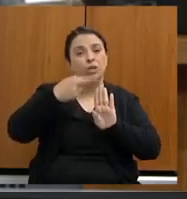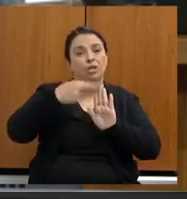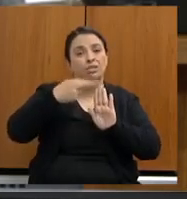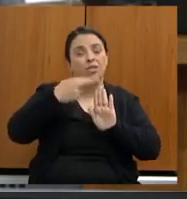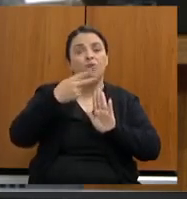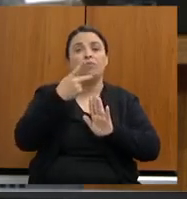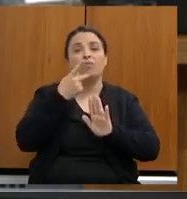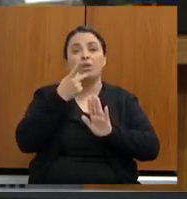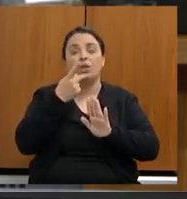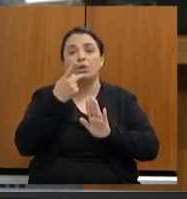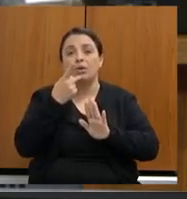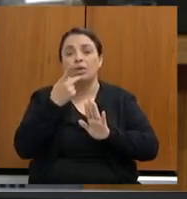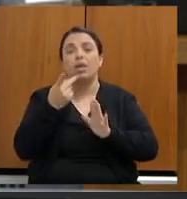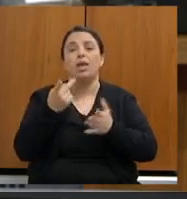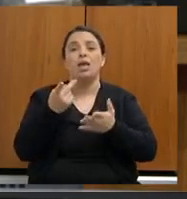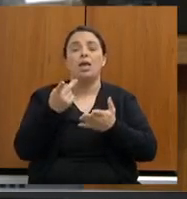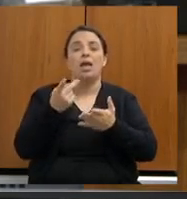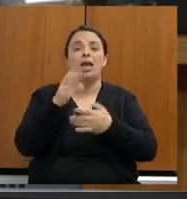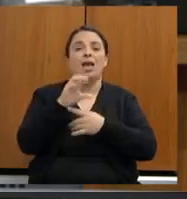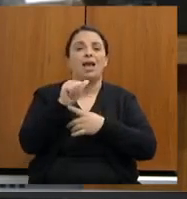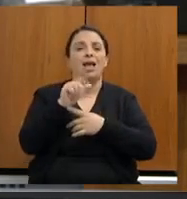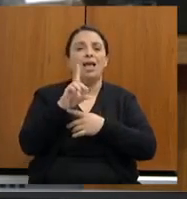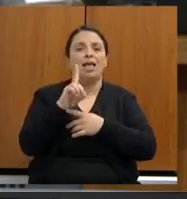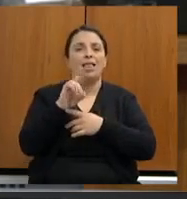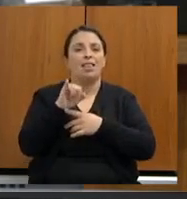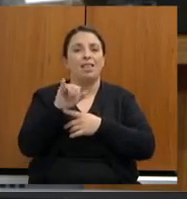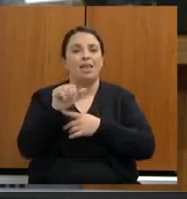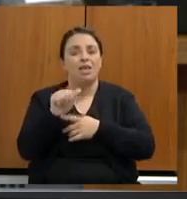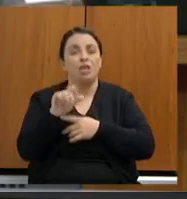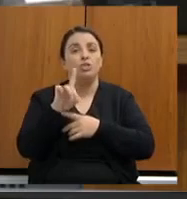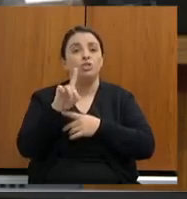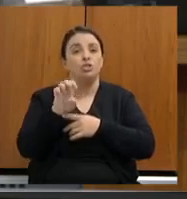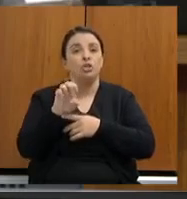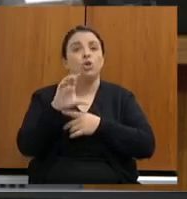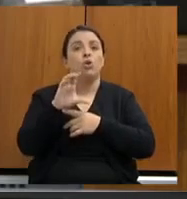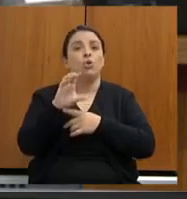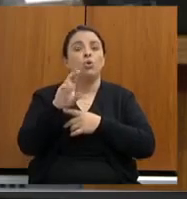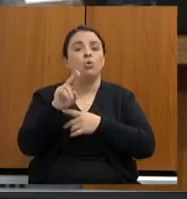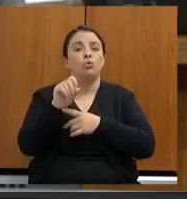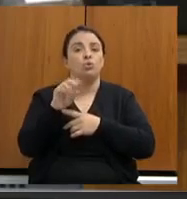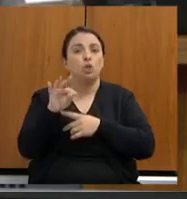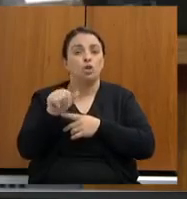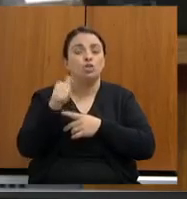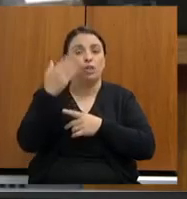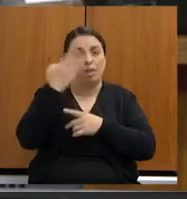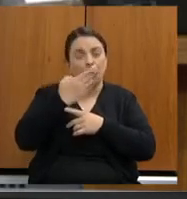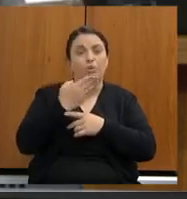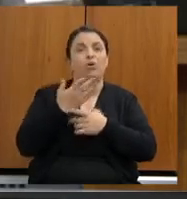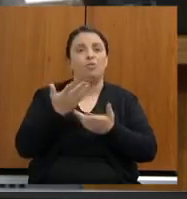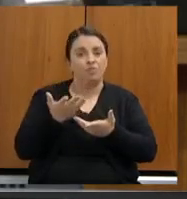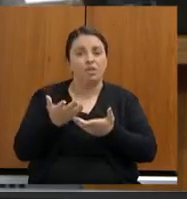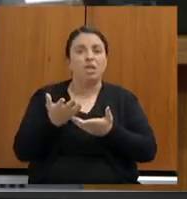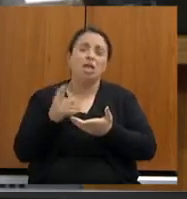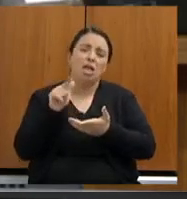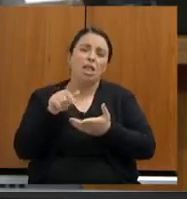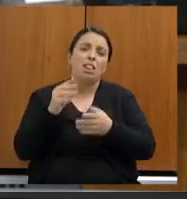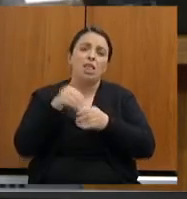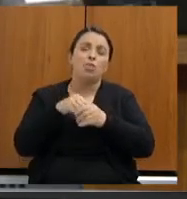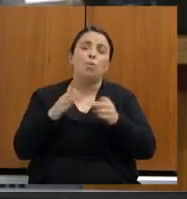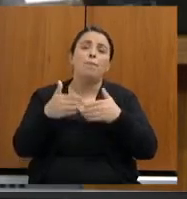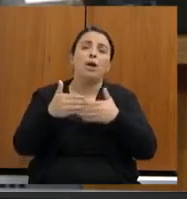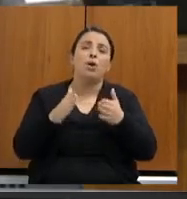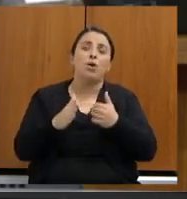de Custódia da prova em cumprimento as disposições do pacote anti-crime pode passar